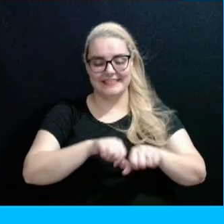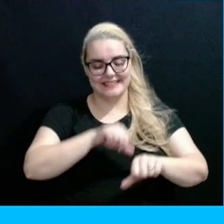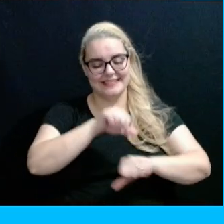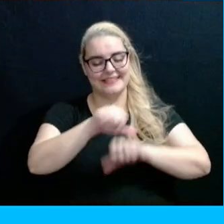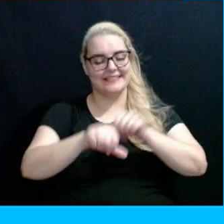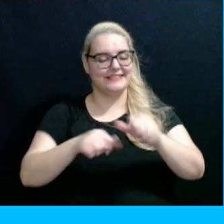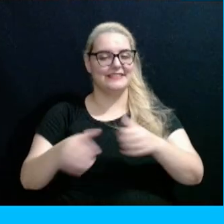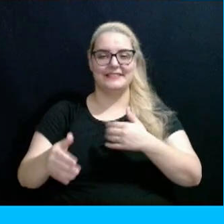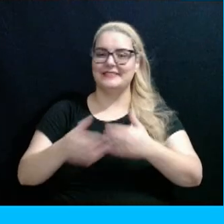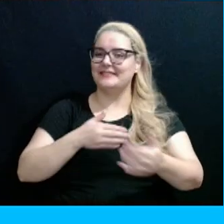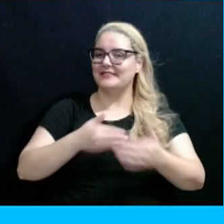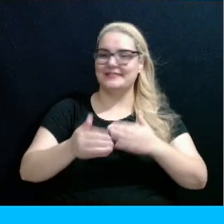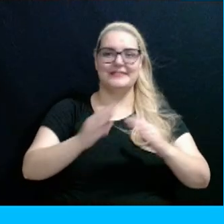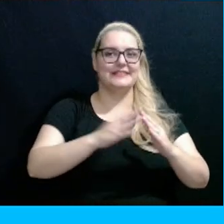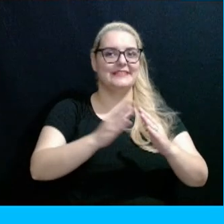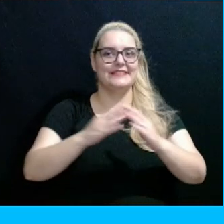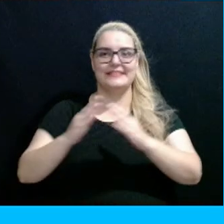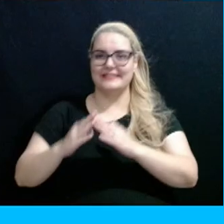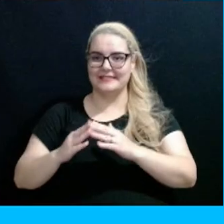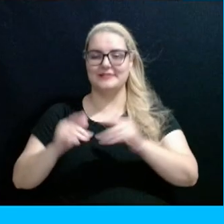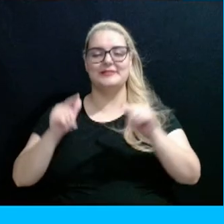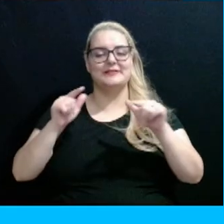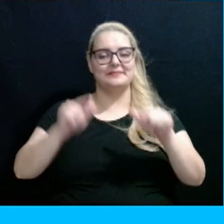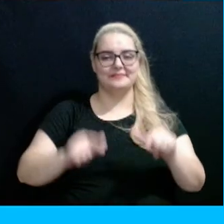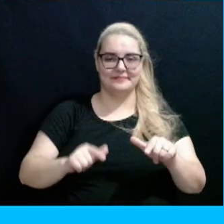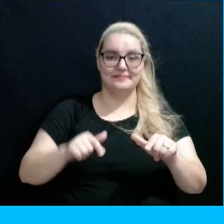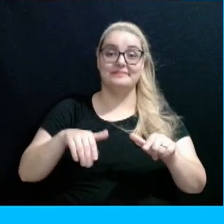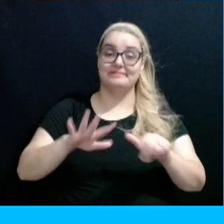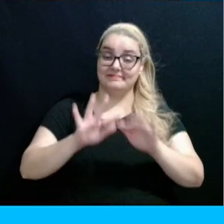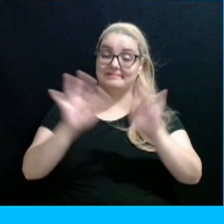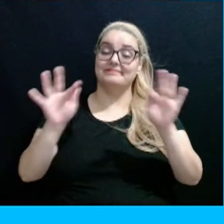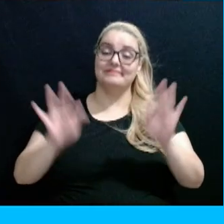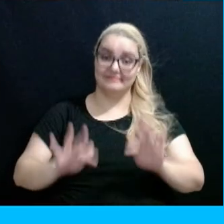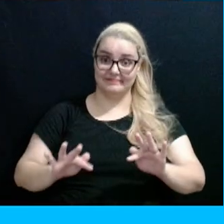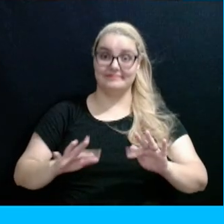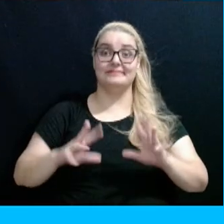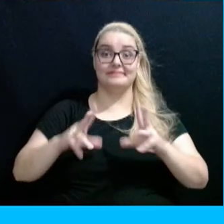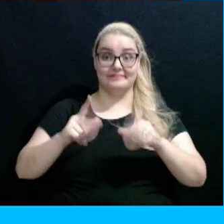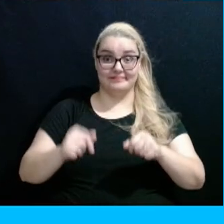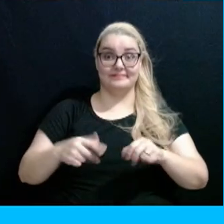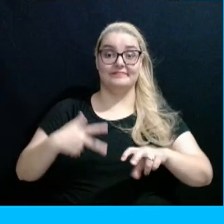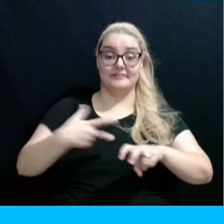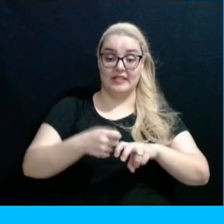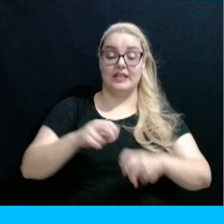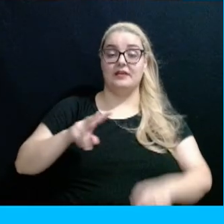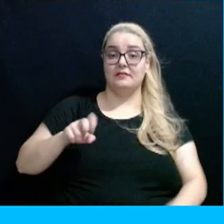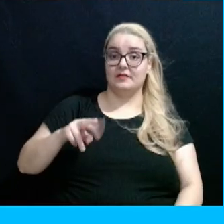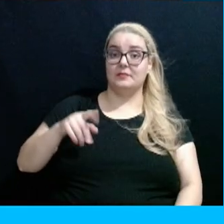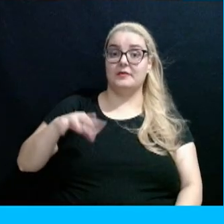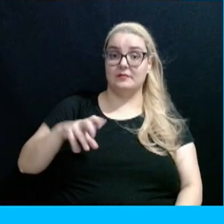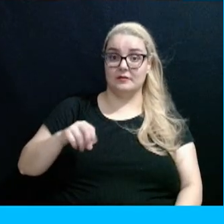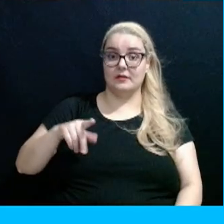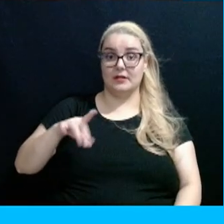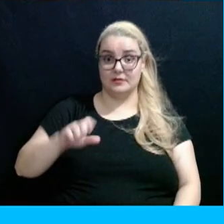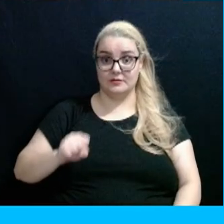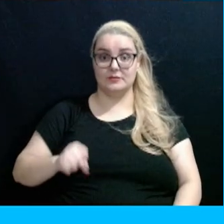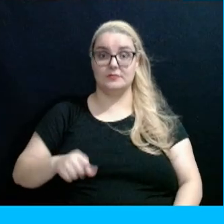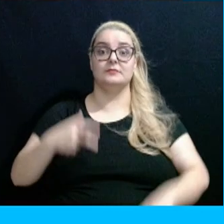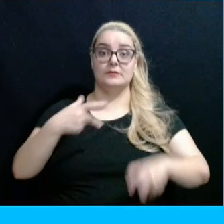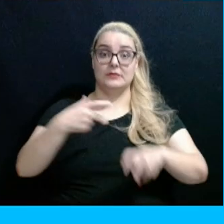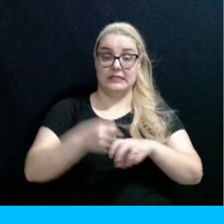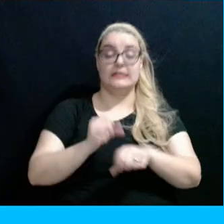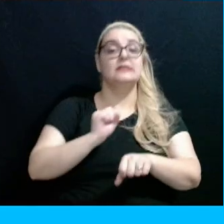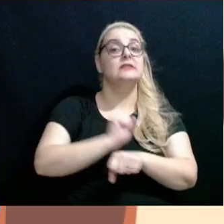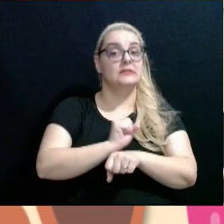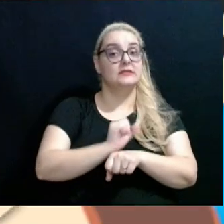qualquer casa em um lugar mais feliz. Todos são vermifugados, vacinados e aguardam